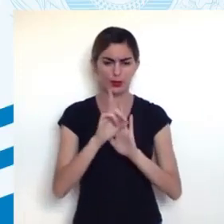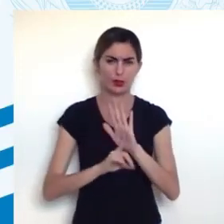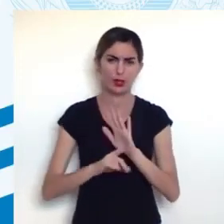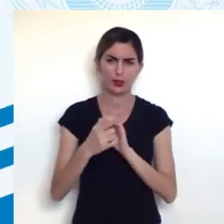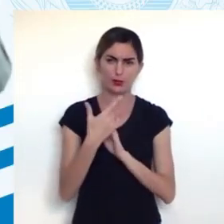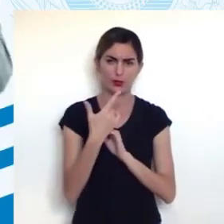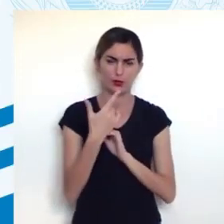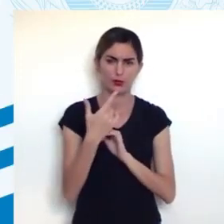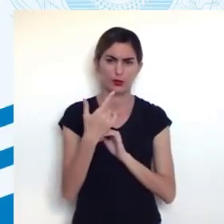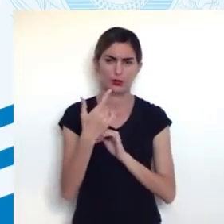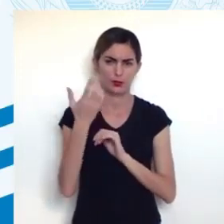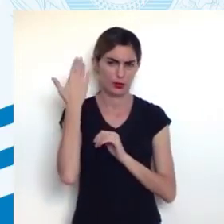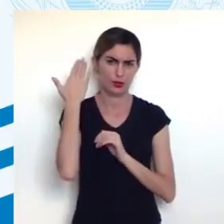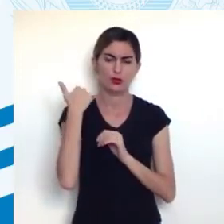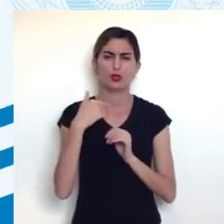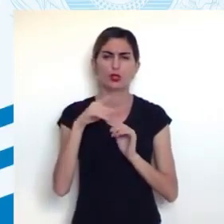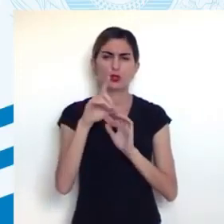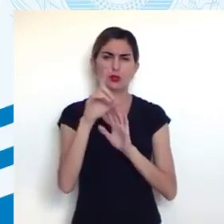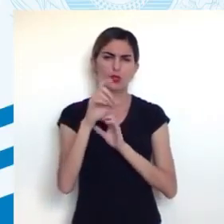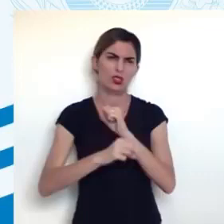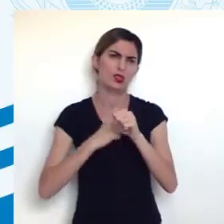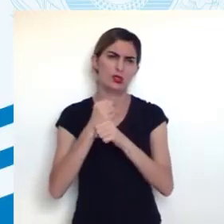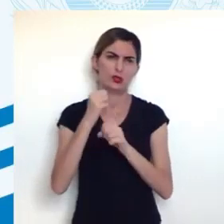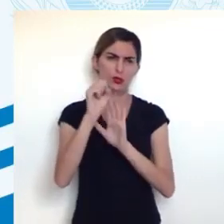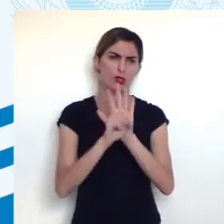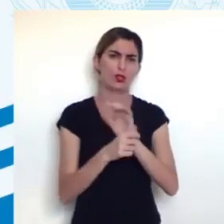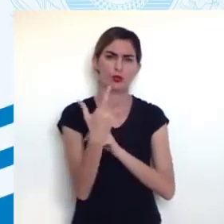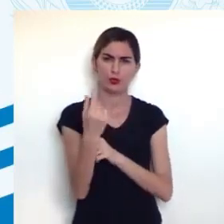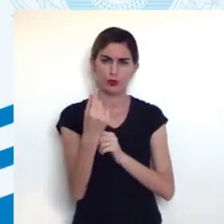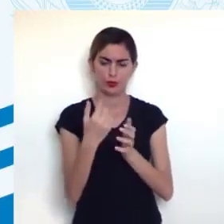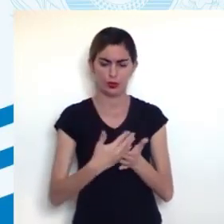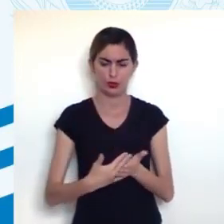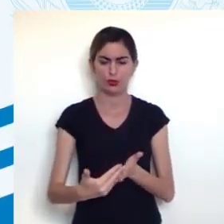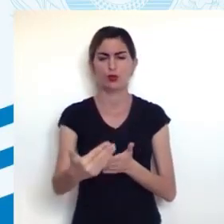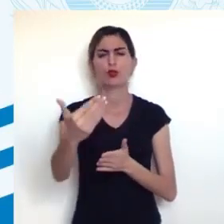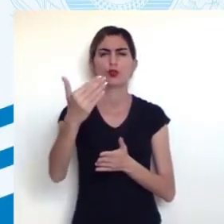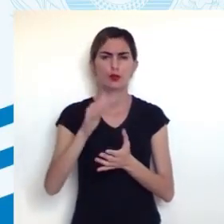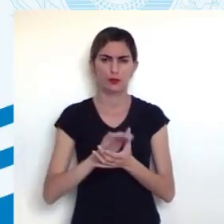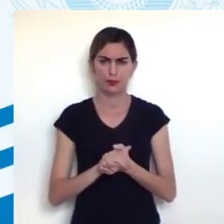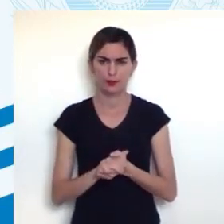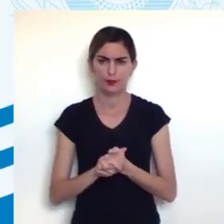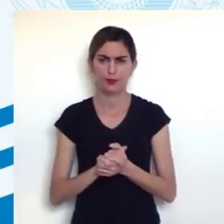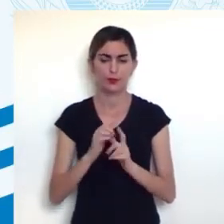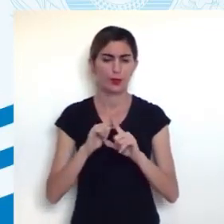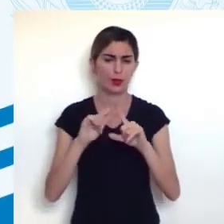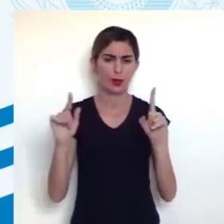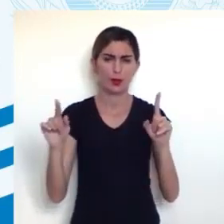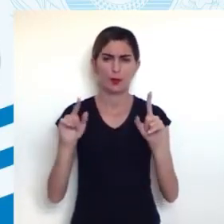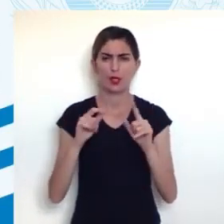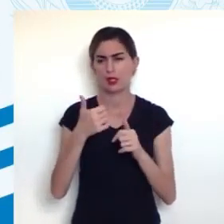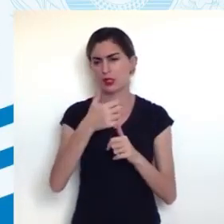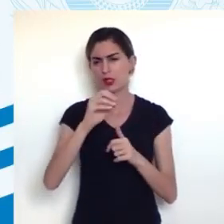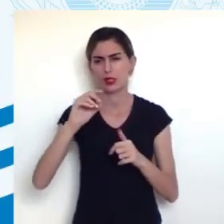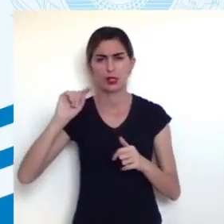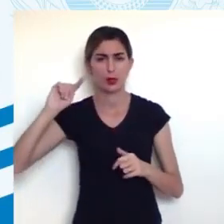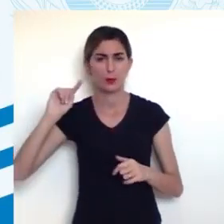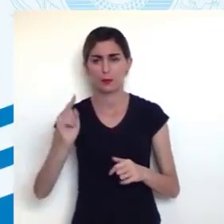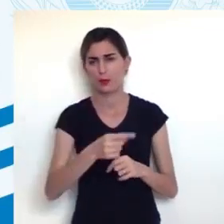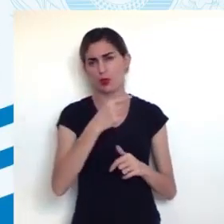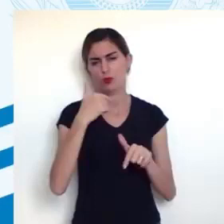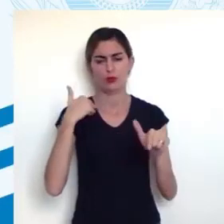década do século XX. Então, essa quantidade, pessoal, chegava a ser mais de 100